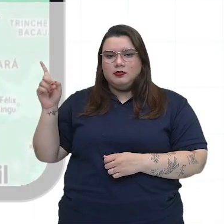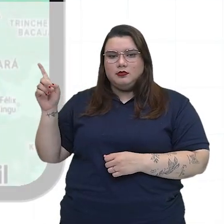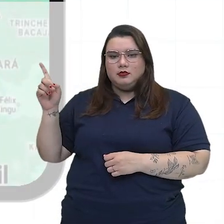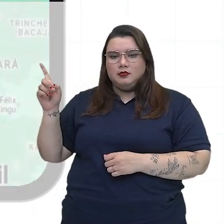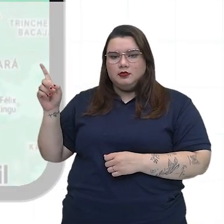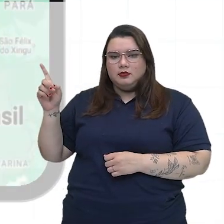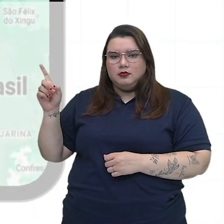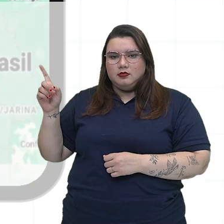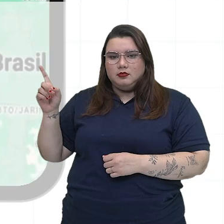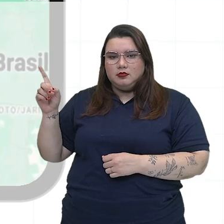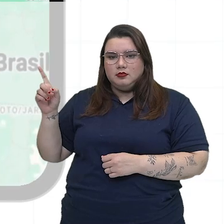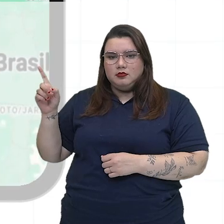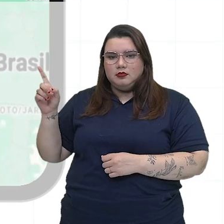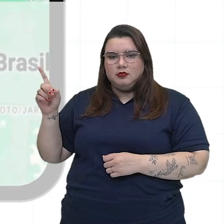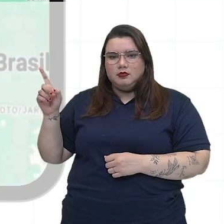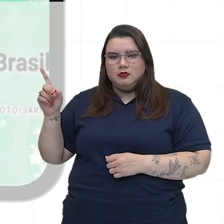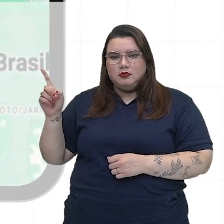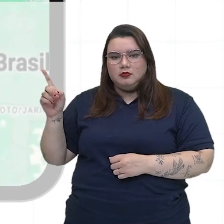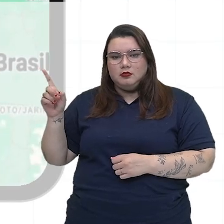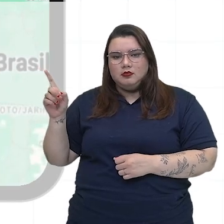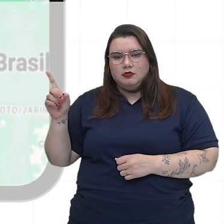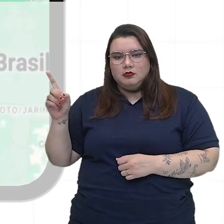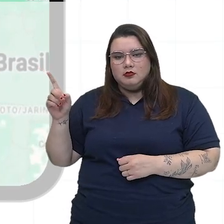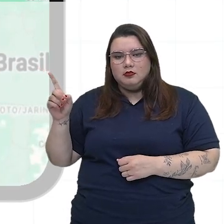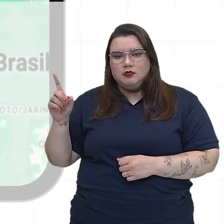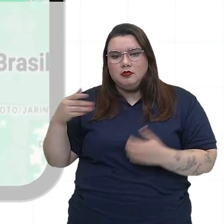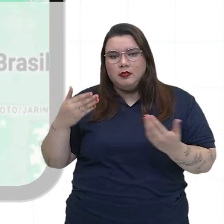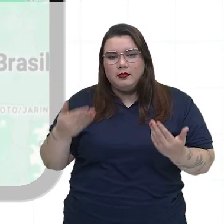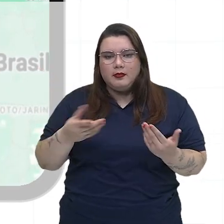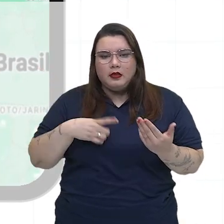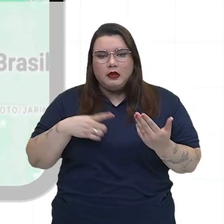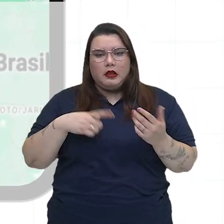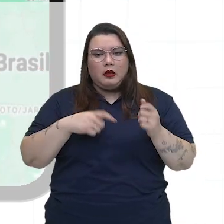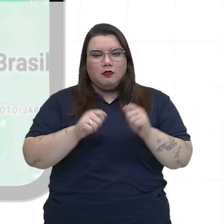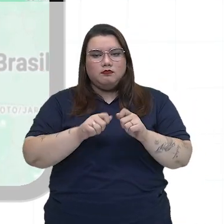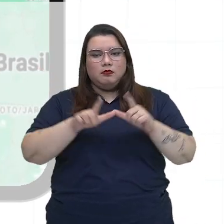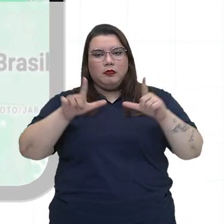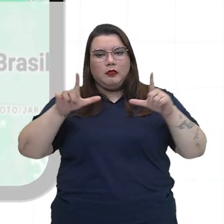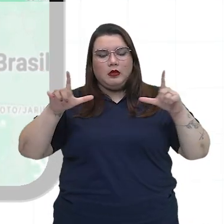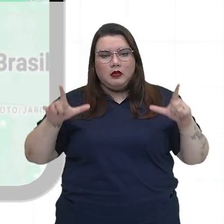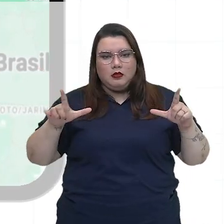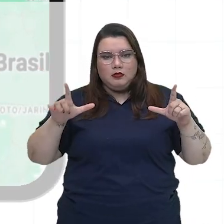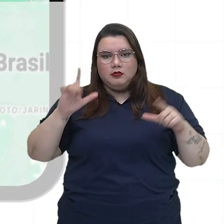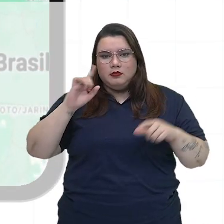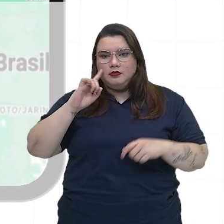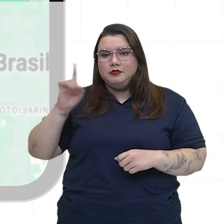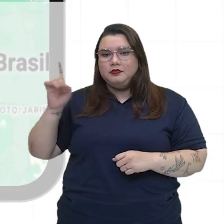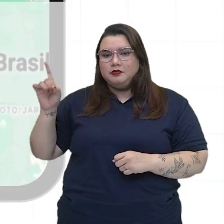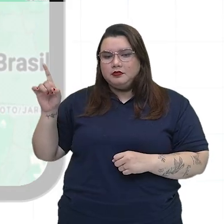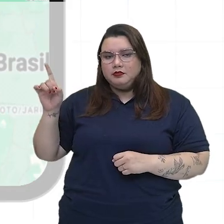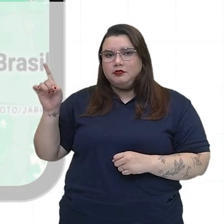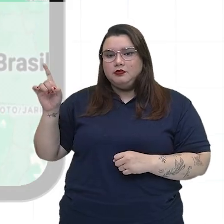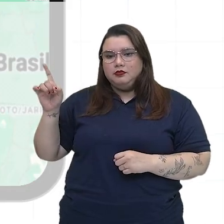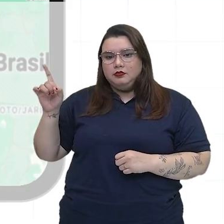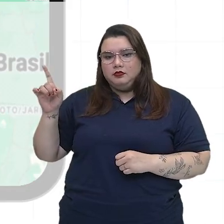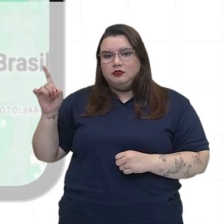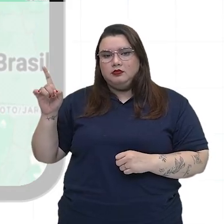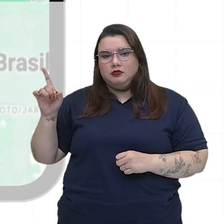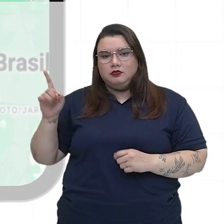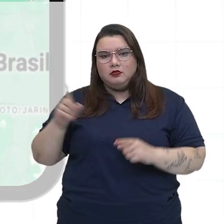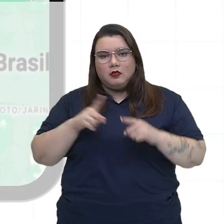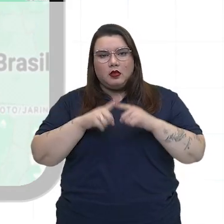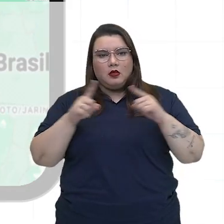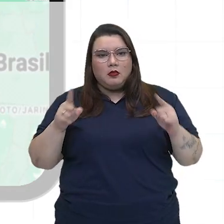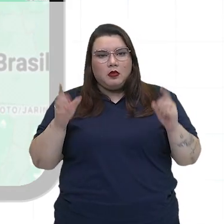estado do Amazonas. Então, olha só, eu ampliei a minha área aumentou de tamanho,